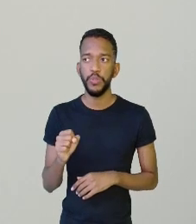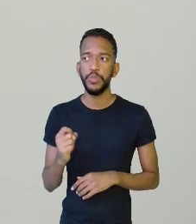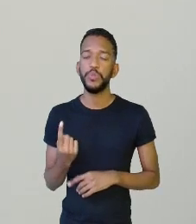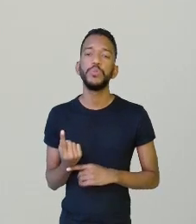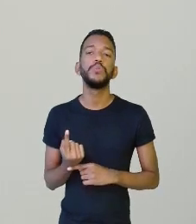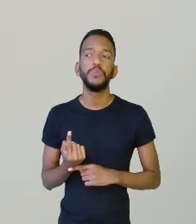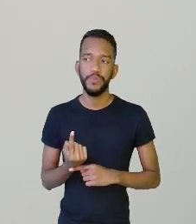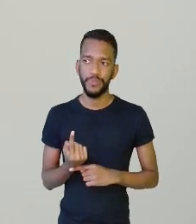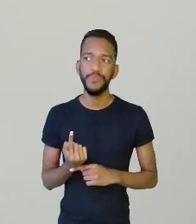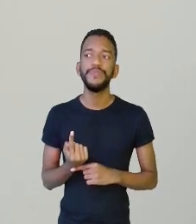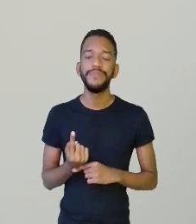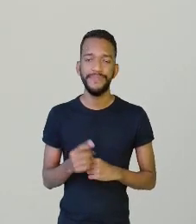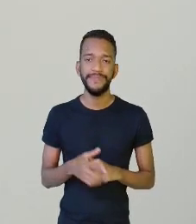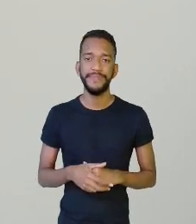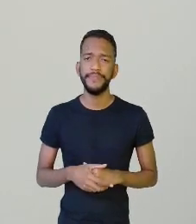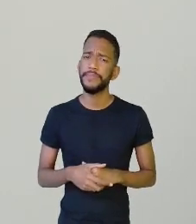1.